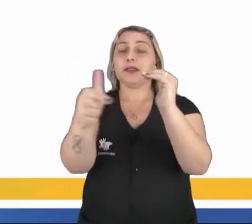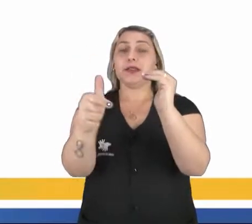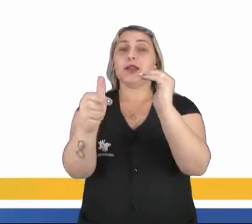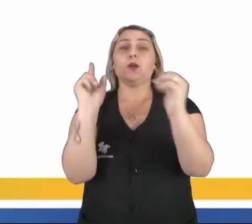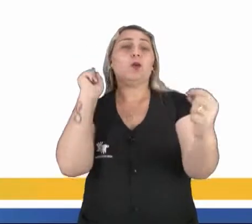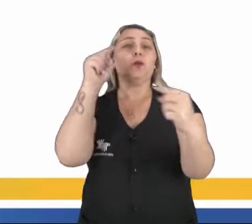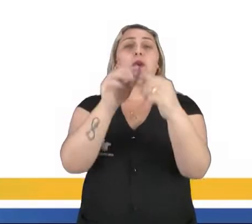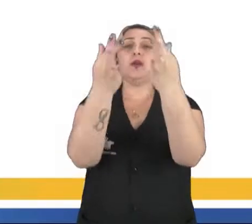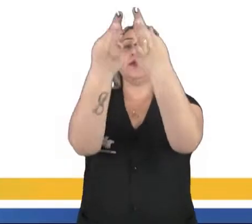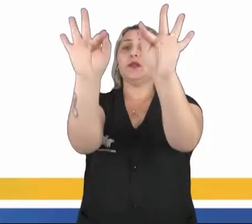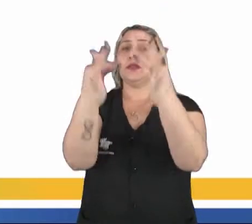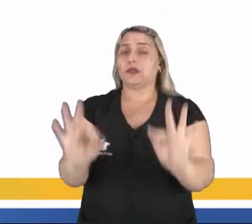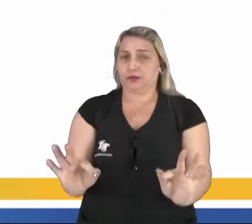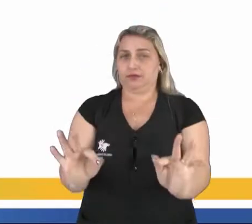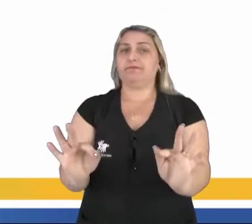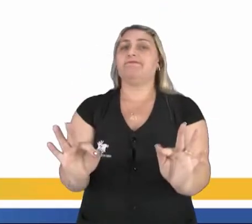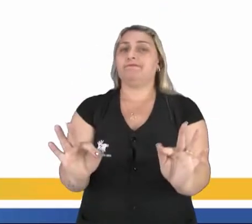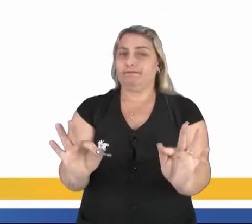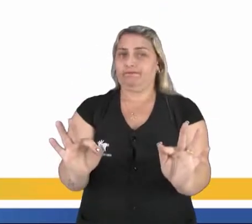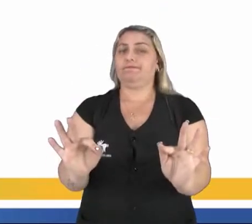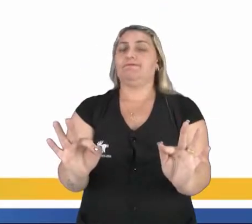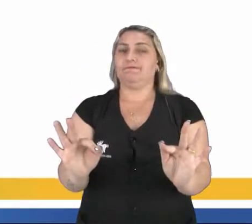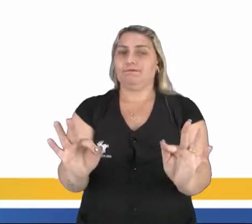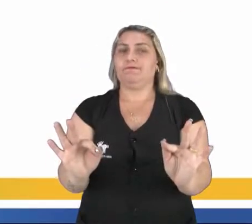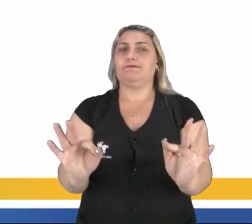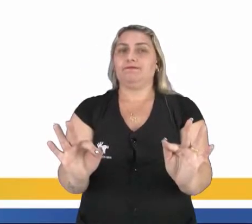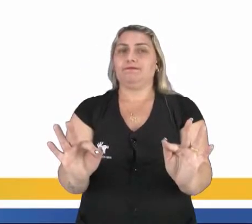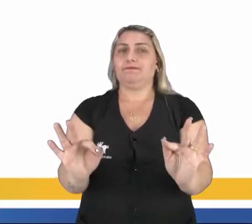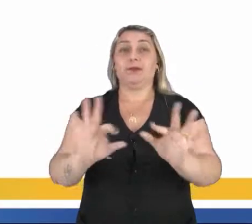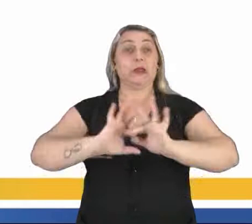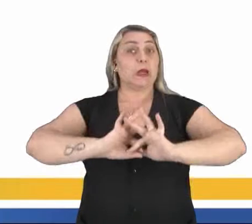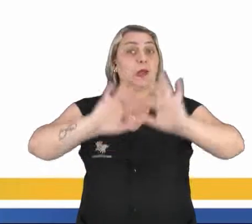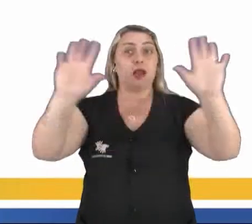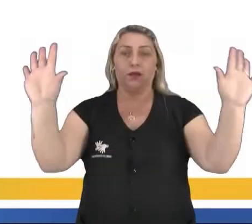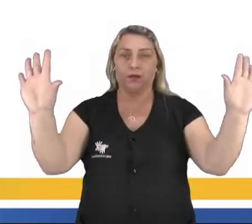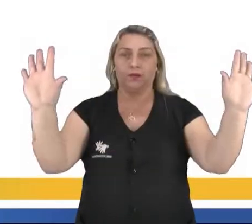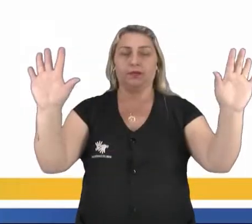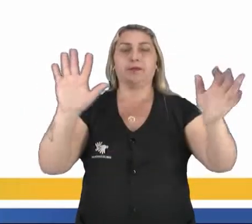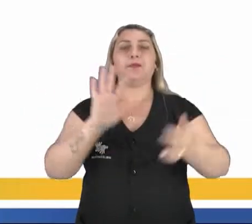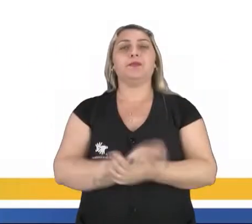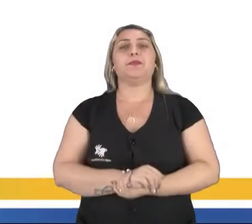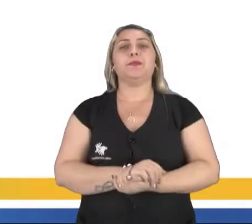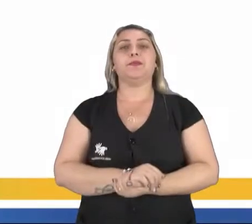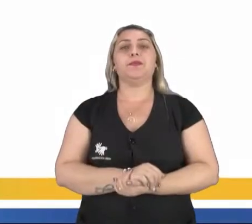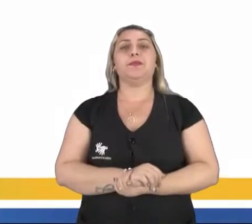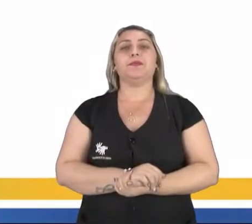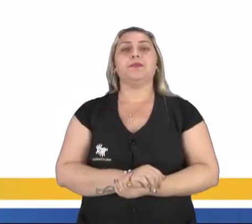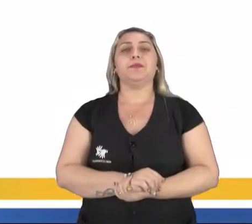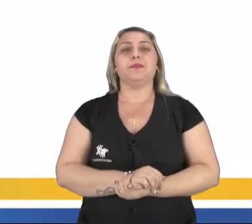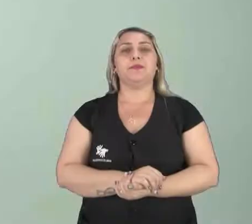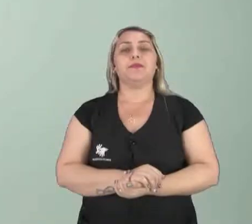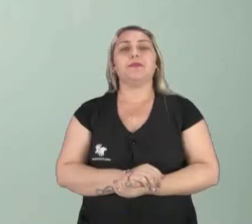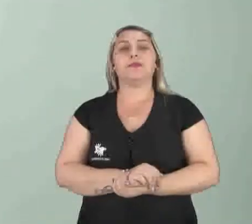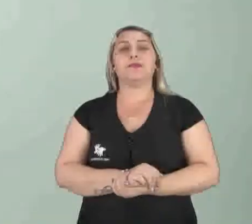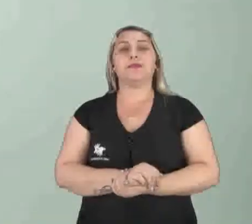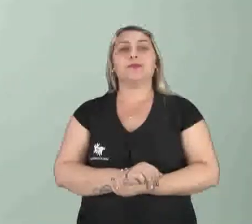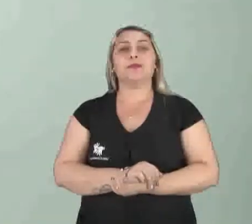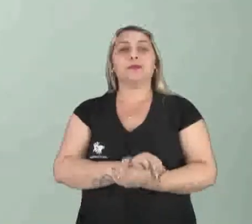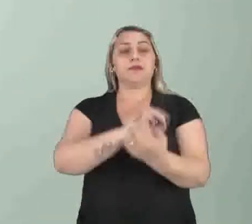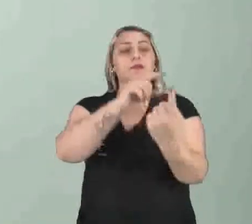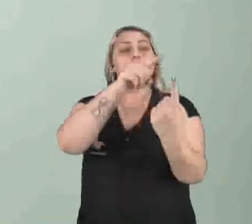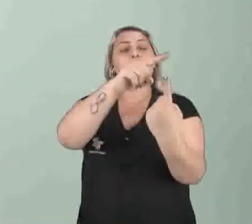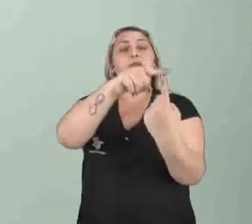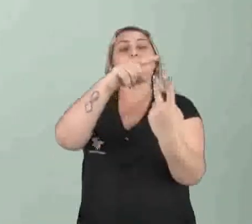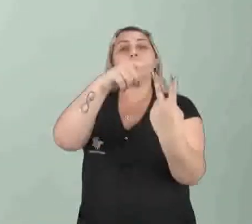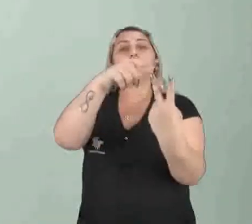sintática. São sintaticamente independentes, ou seja, nós